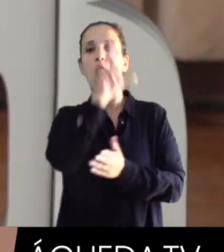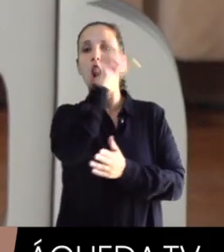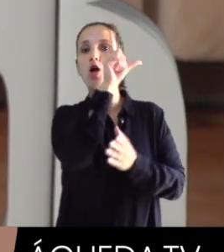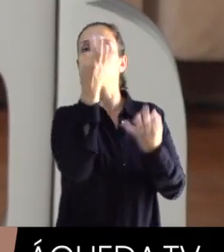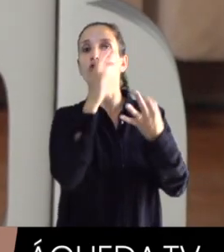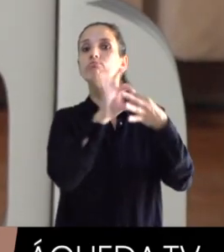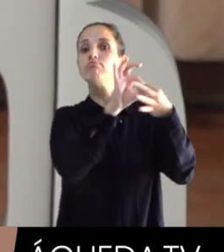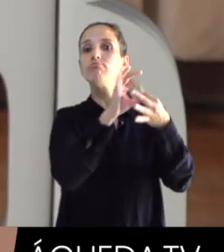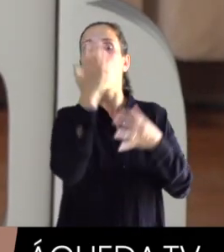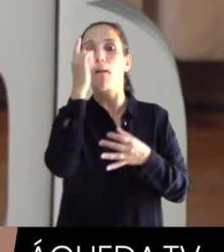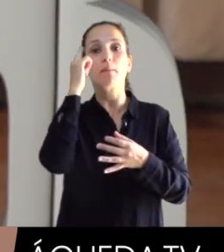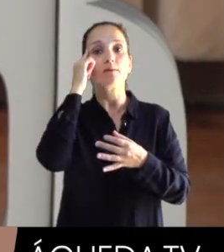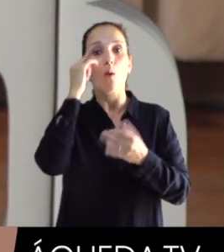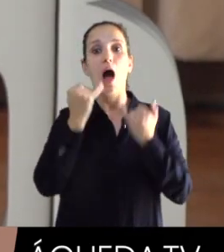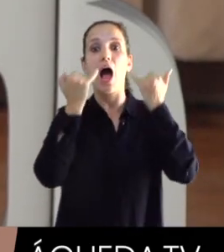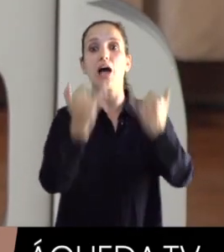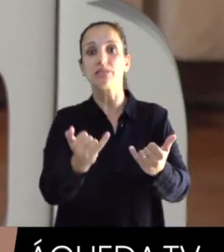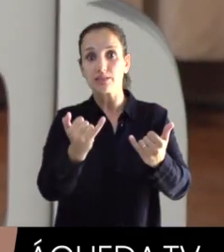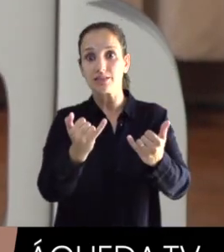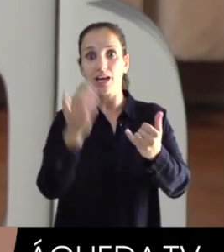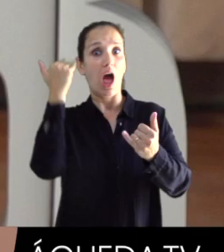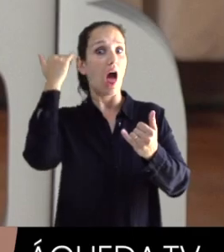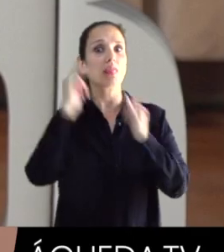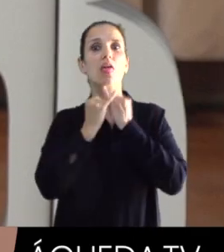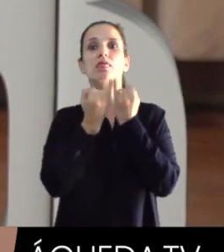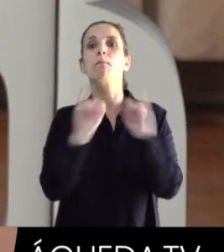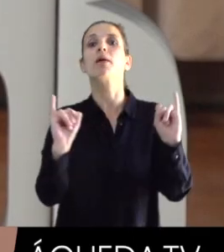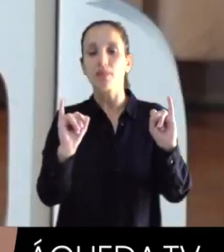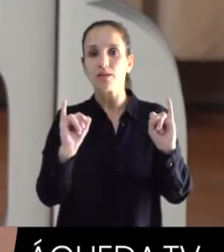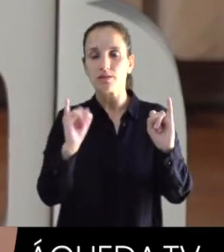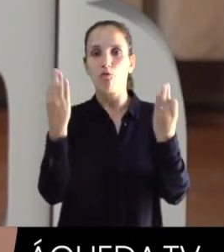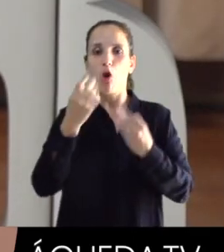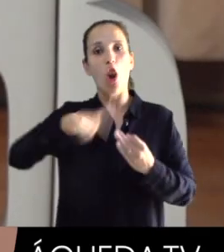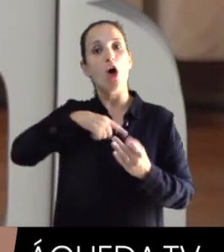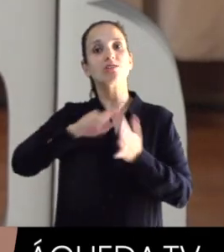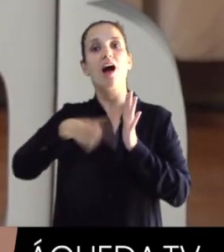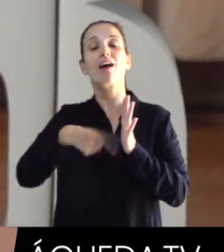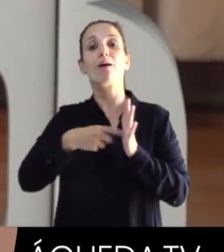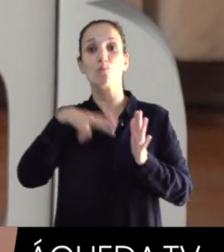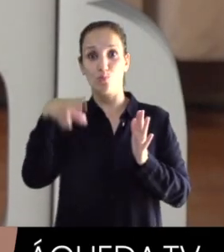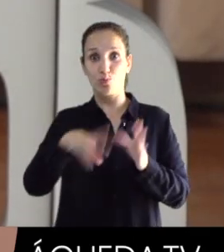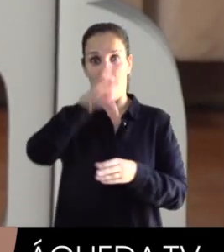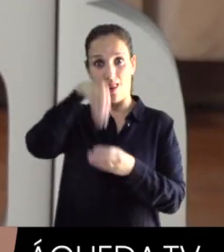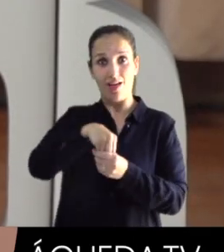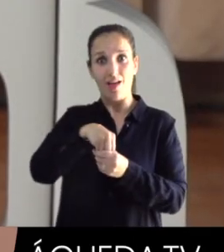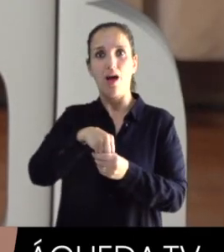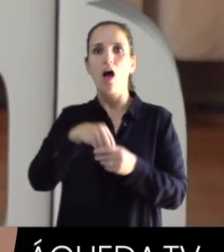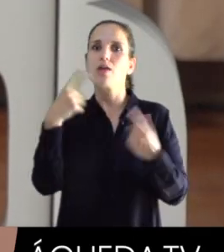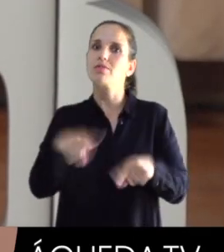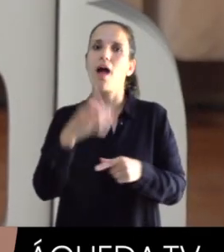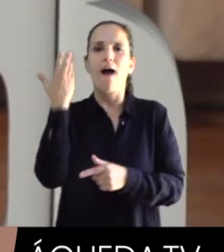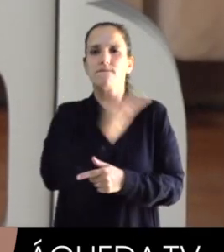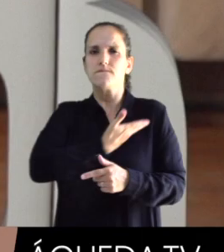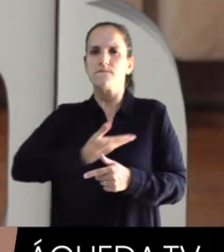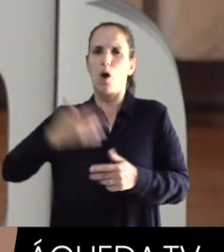fez um processo de germinação com Bissau imediatamente a seguir à independência, nós somos o município do país, de Portugal, que tem uma germinação